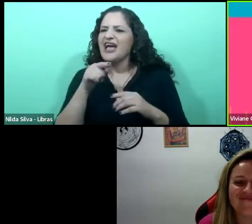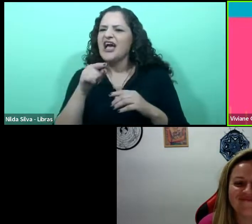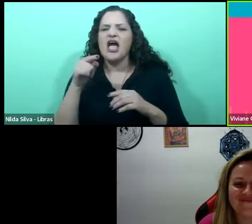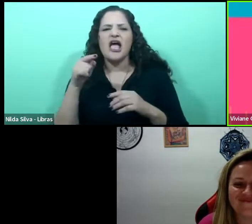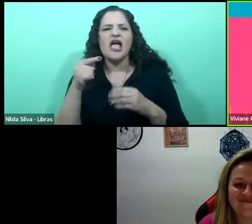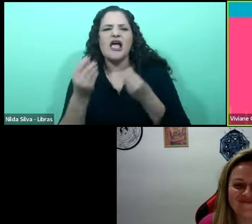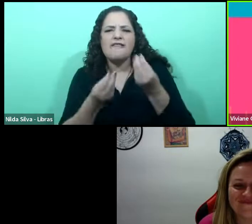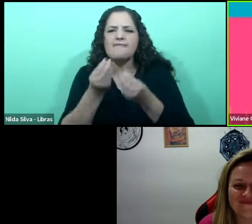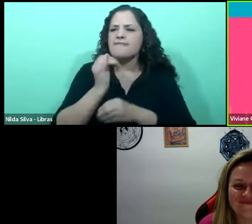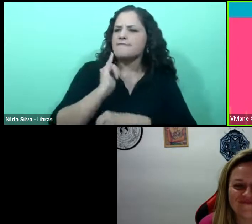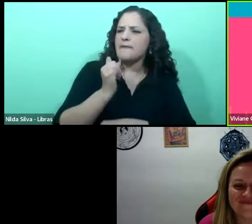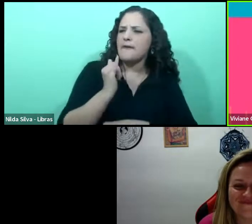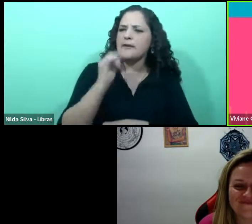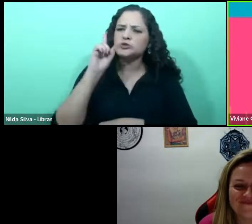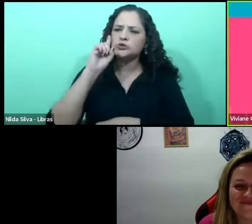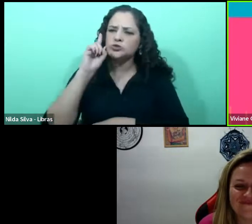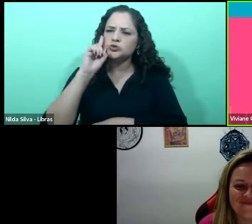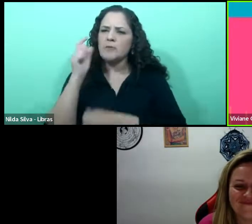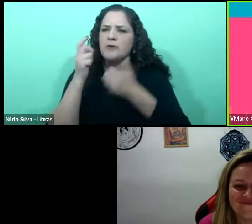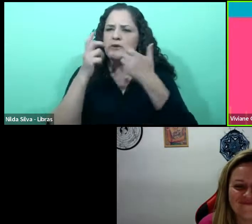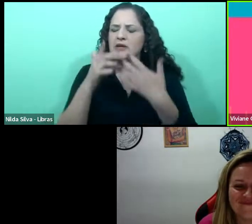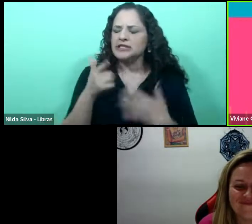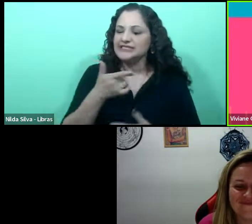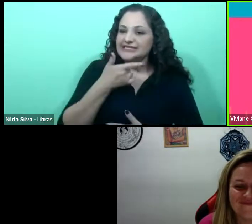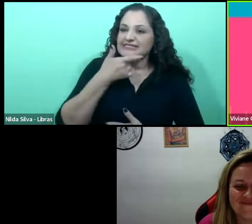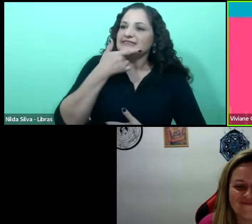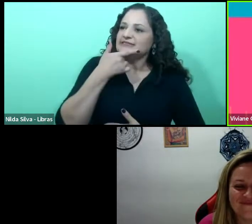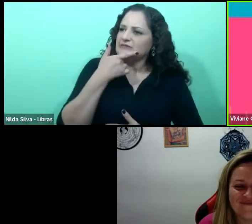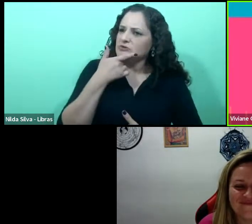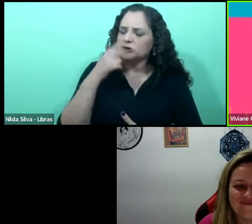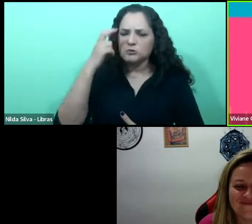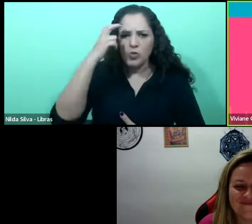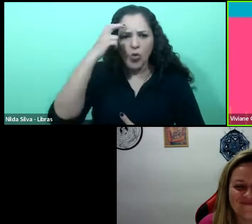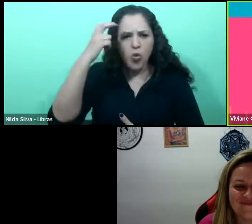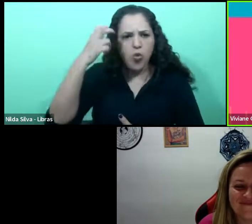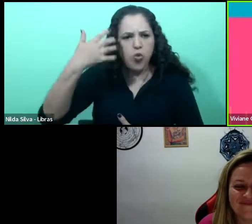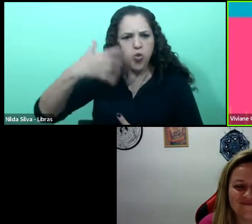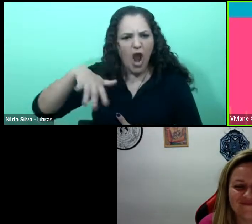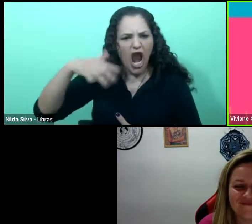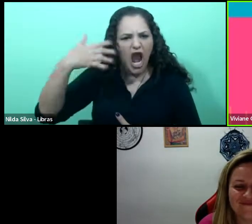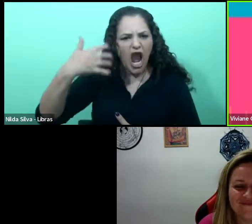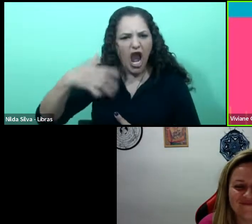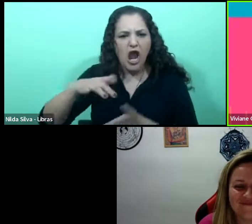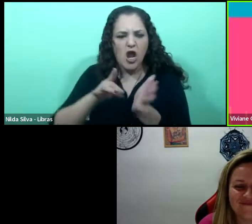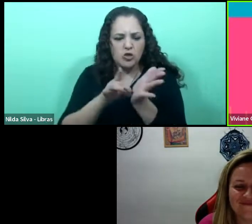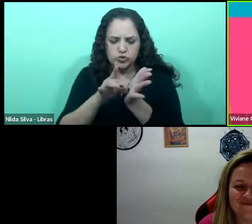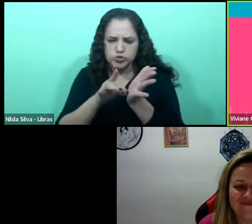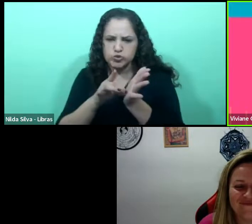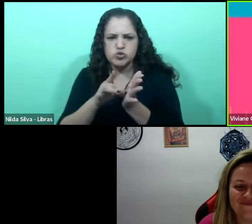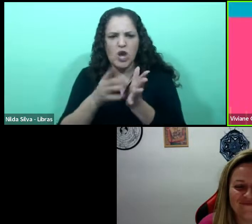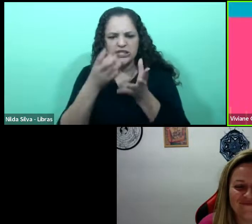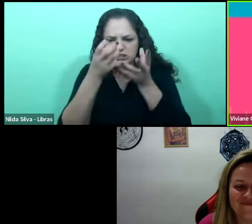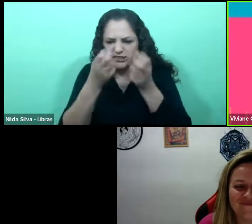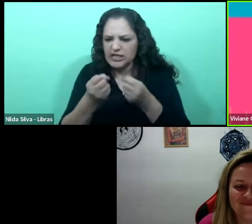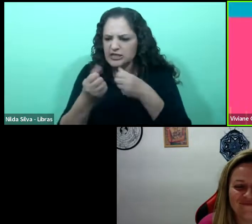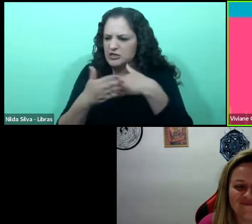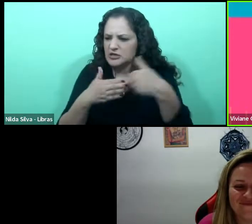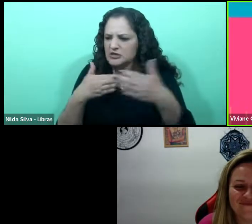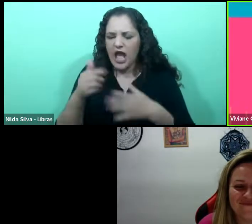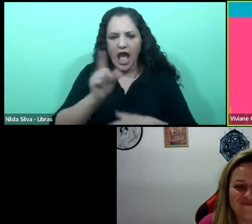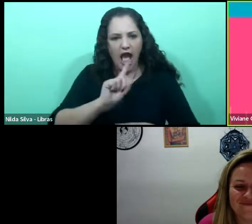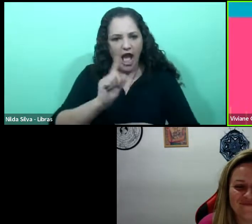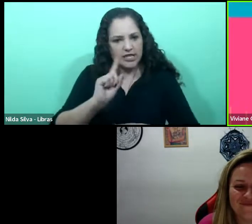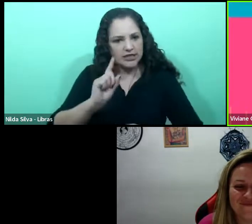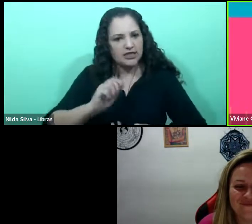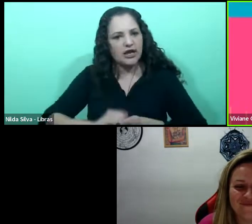do cotidiano, um humor de um intelecto ácido, crítico e que faz realmente a